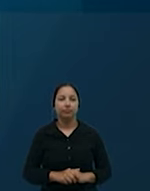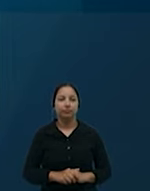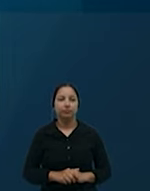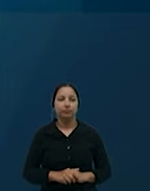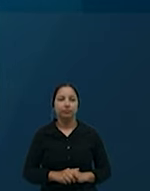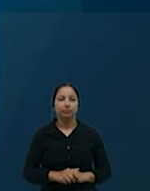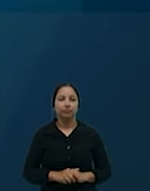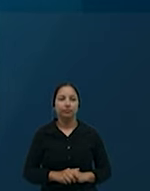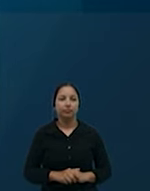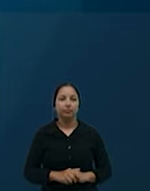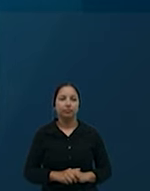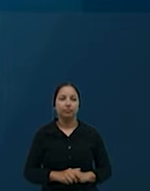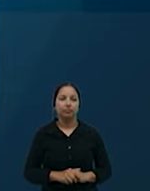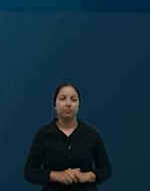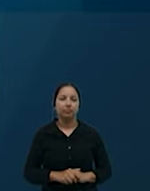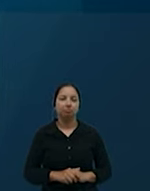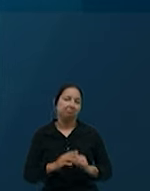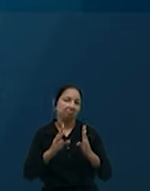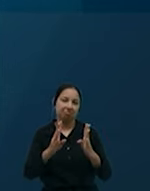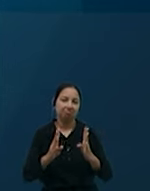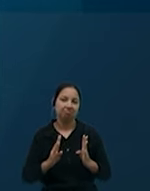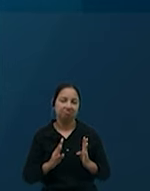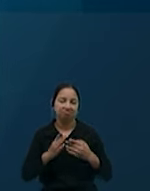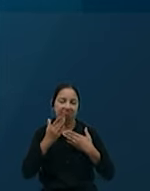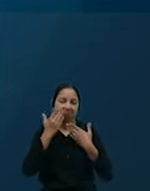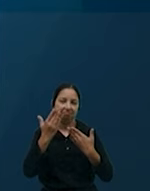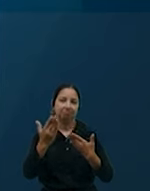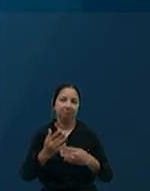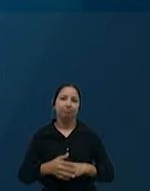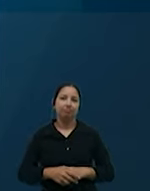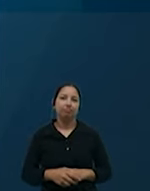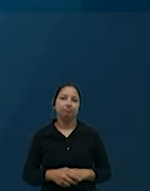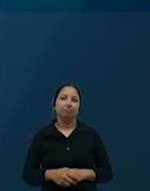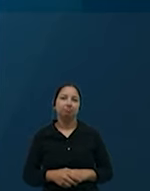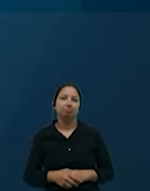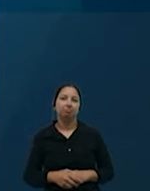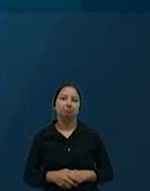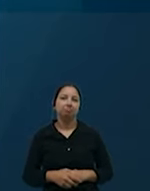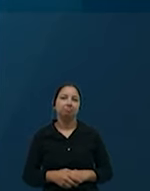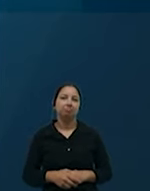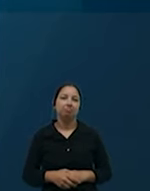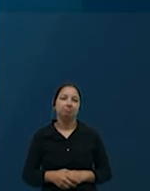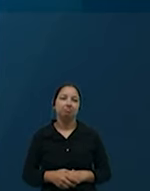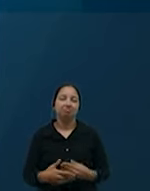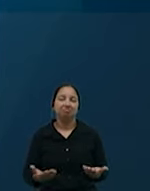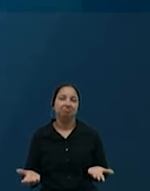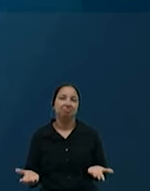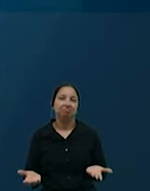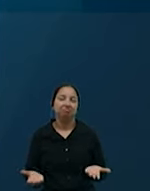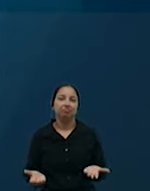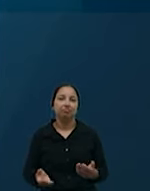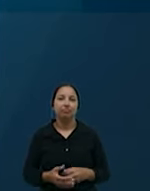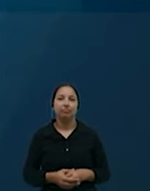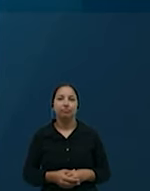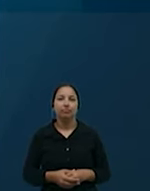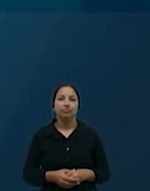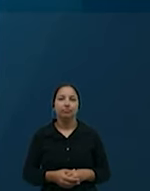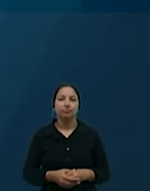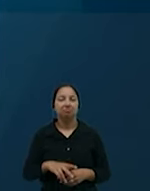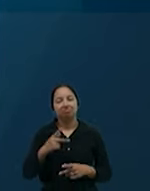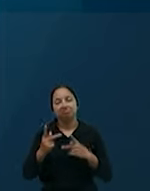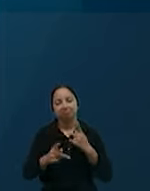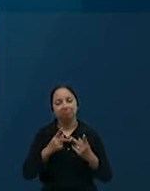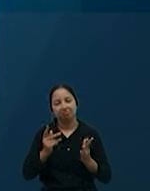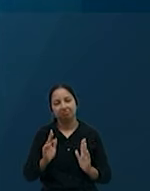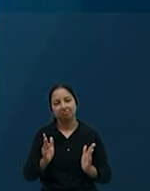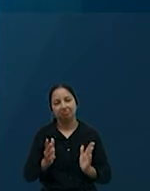agradecendo aos pares pela atenção, né, e, enfim, é o quanto teria a dizer, senhora presidente.